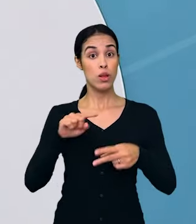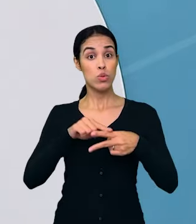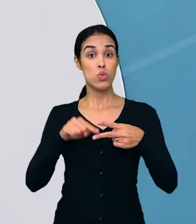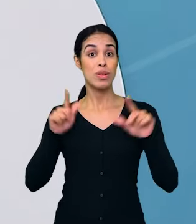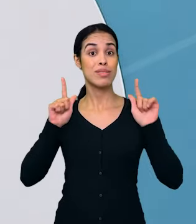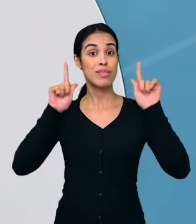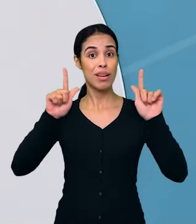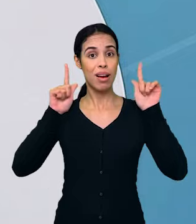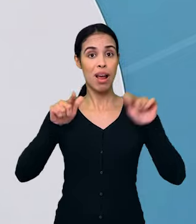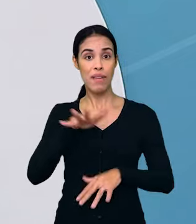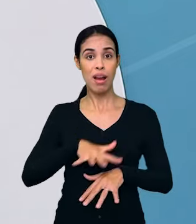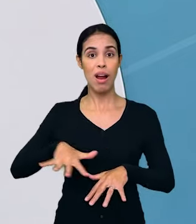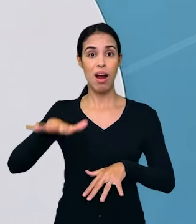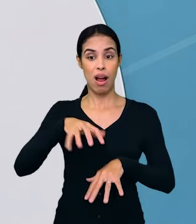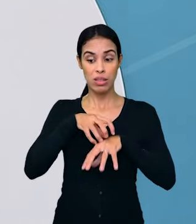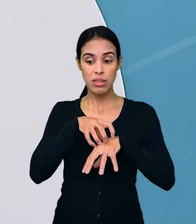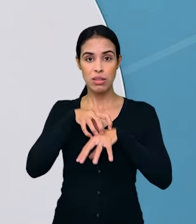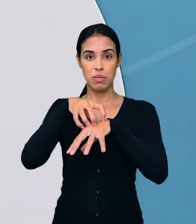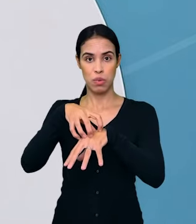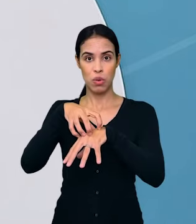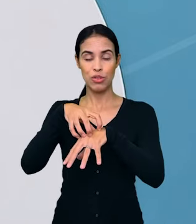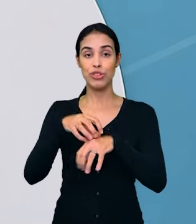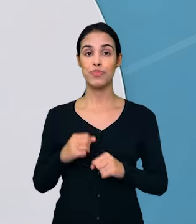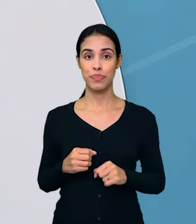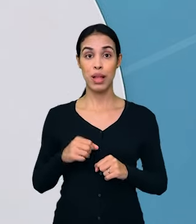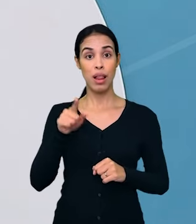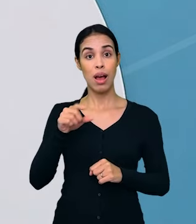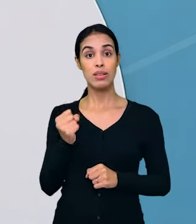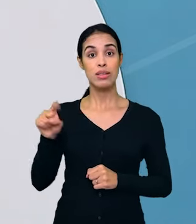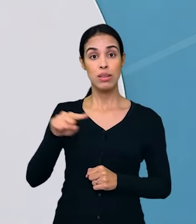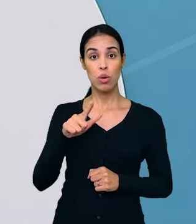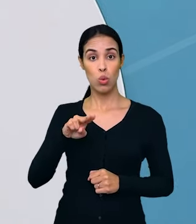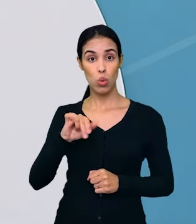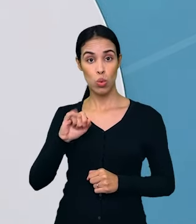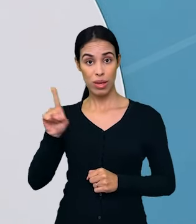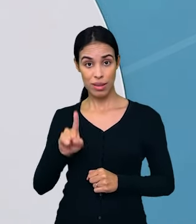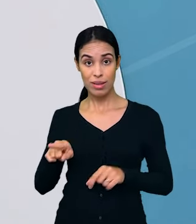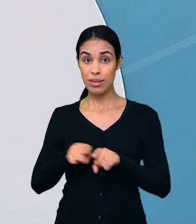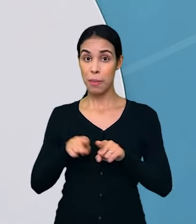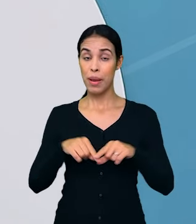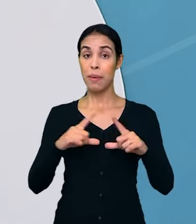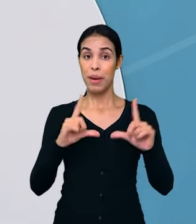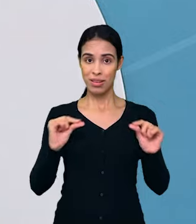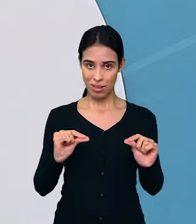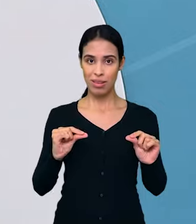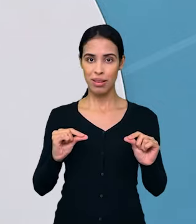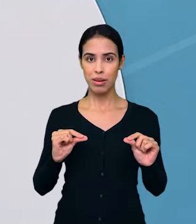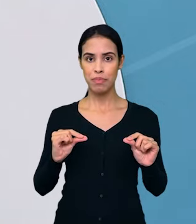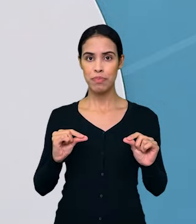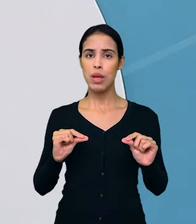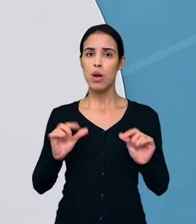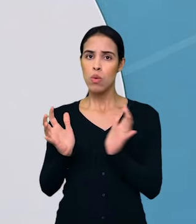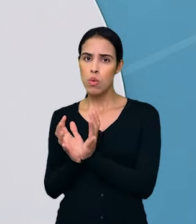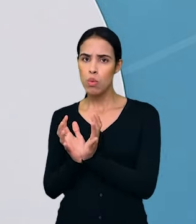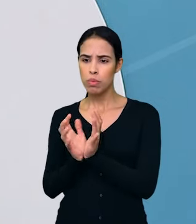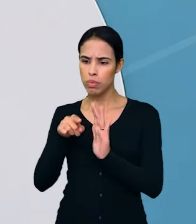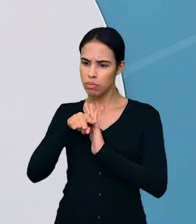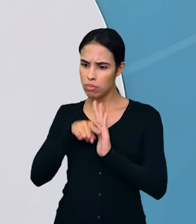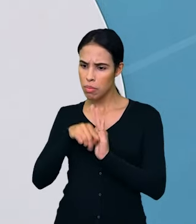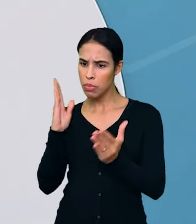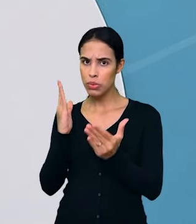Duas greves no setor de transporte coletivo ocorridas em São Luís e em Brasília foram consideradas abusivas pela seção de